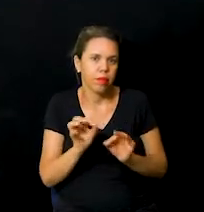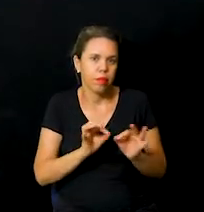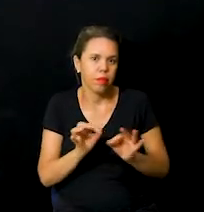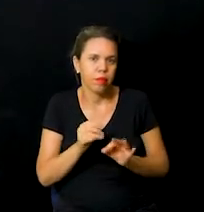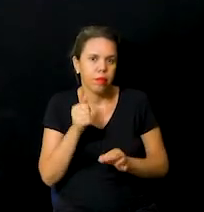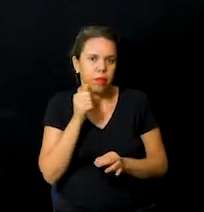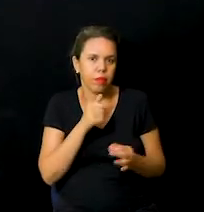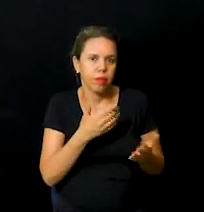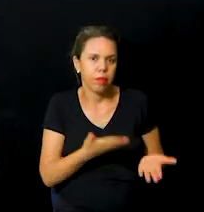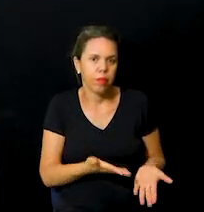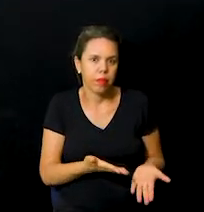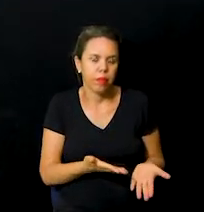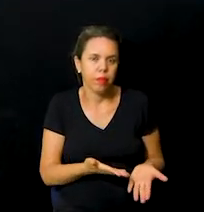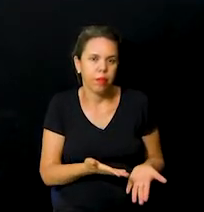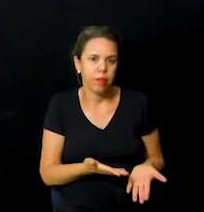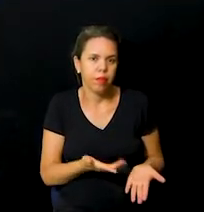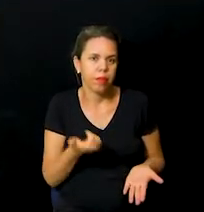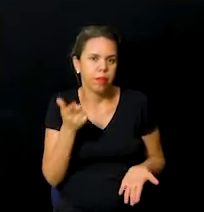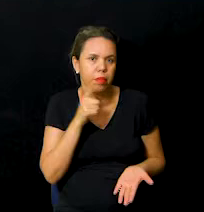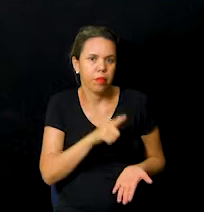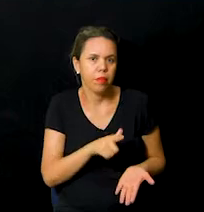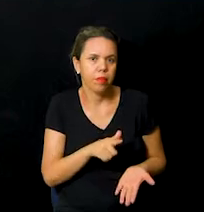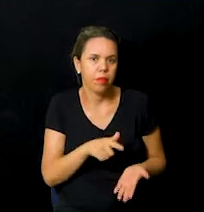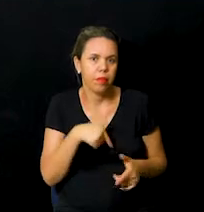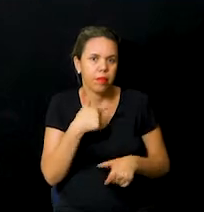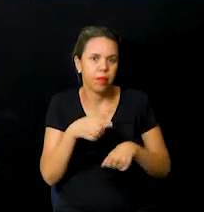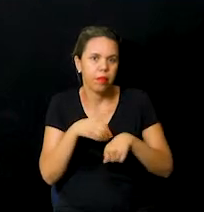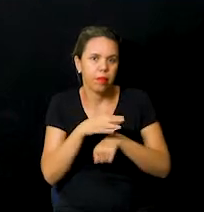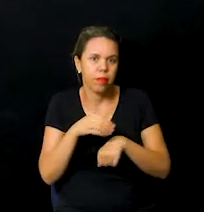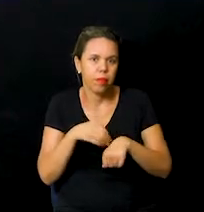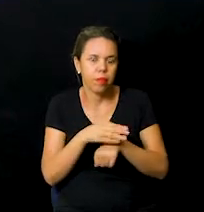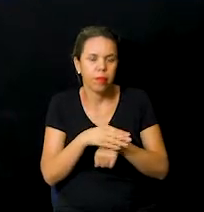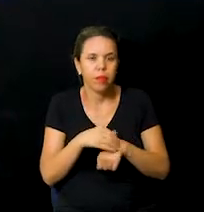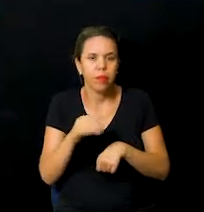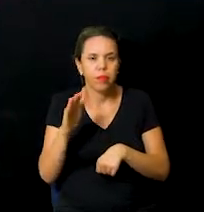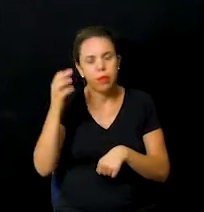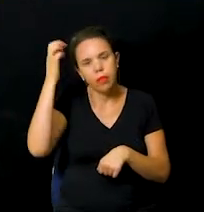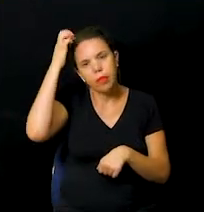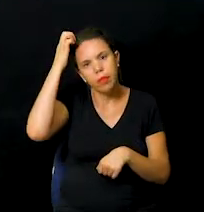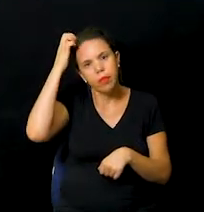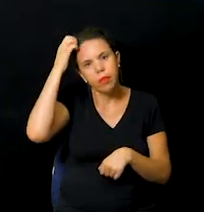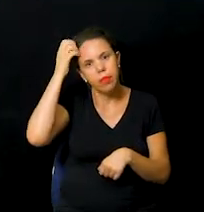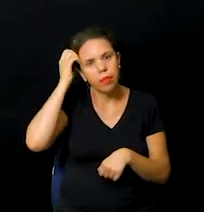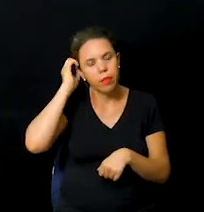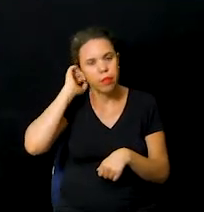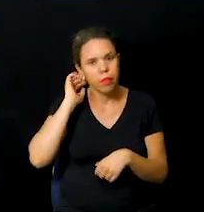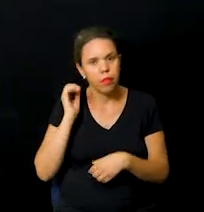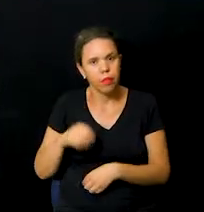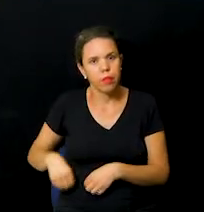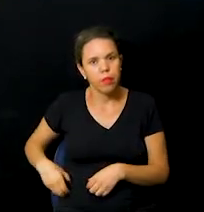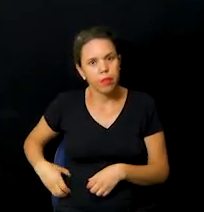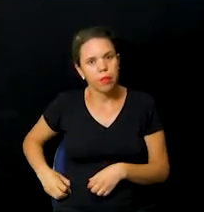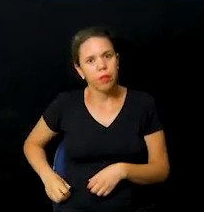gente fazer com que essa mulher, com que ela consiga trazer mais